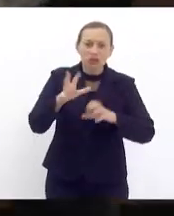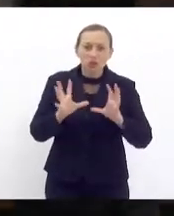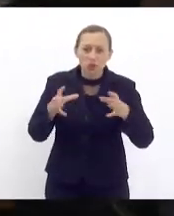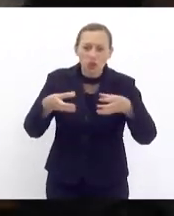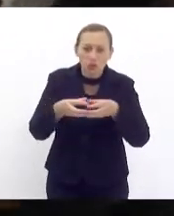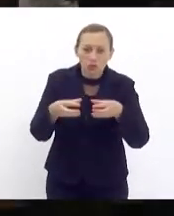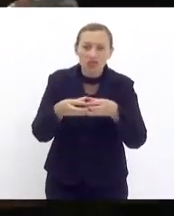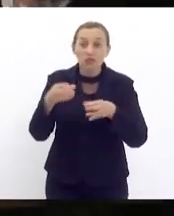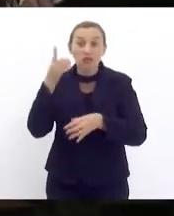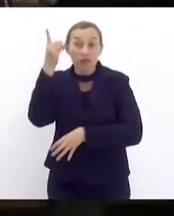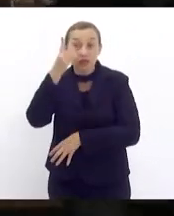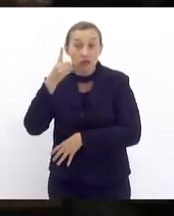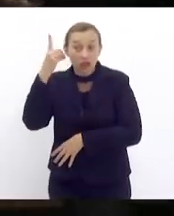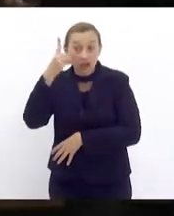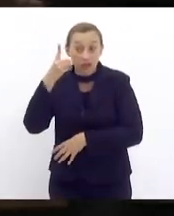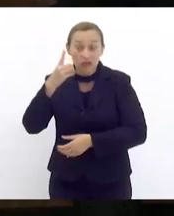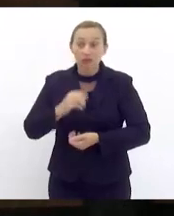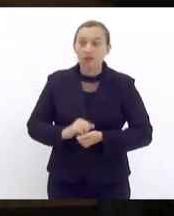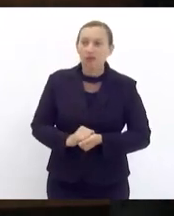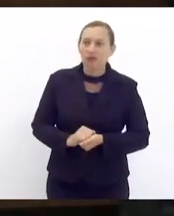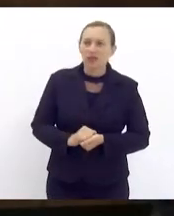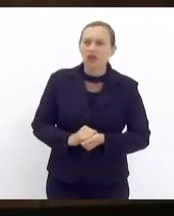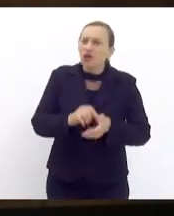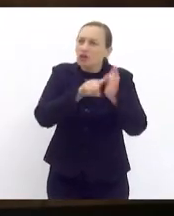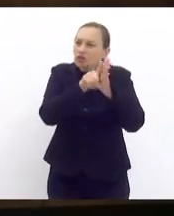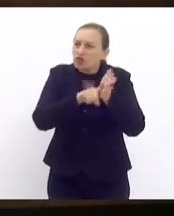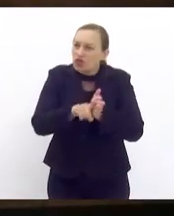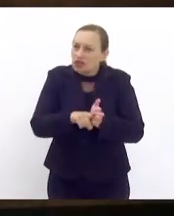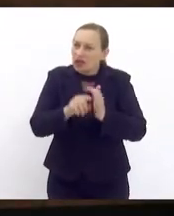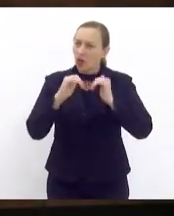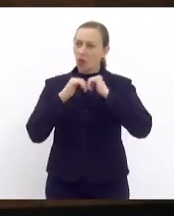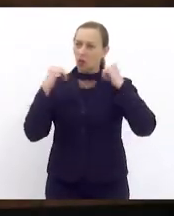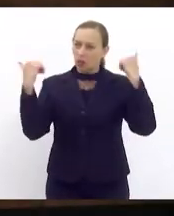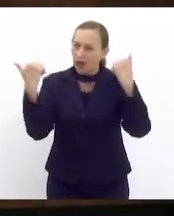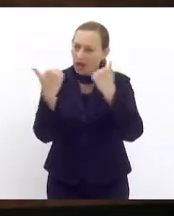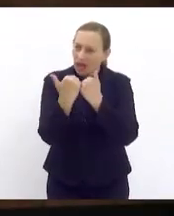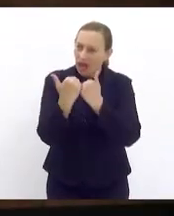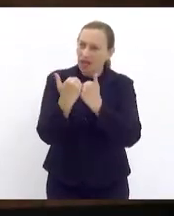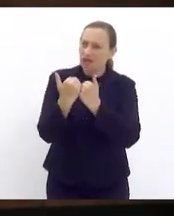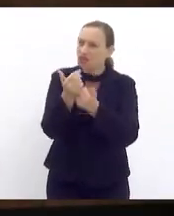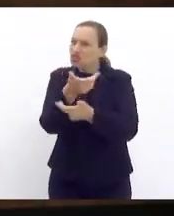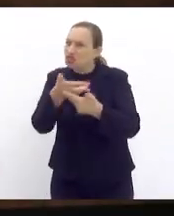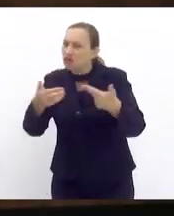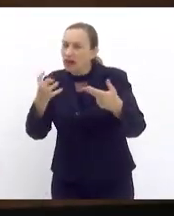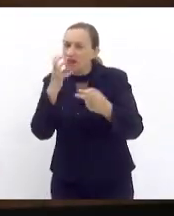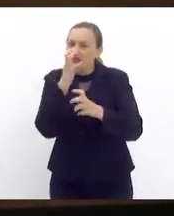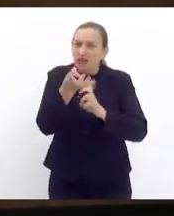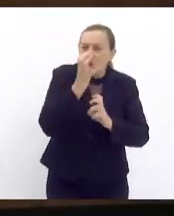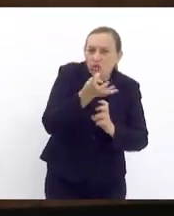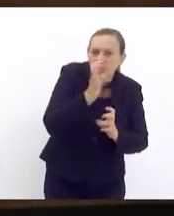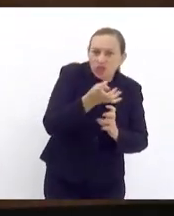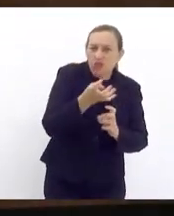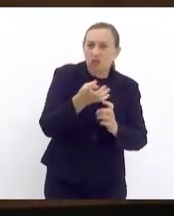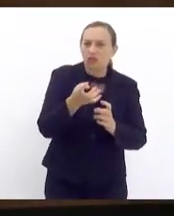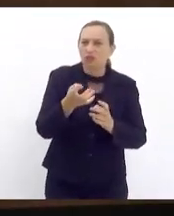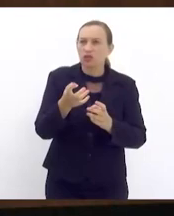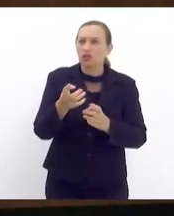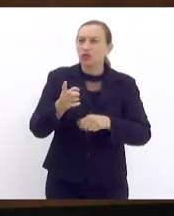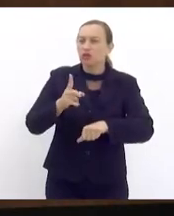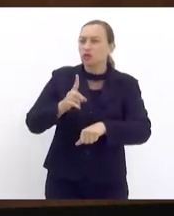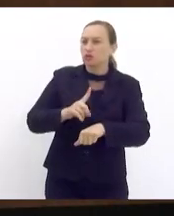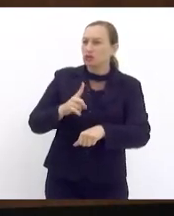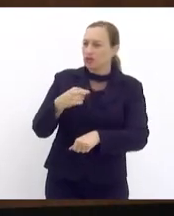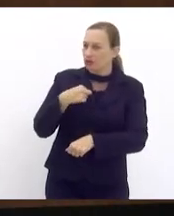de Deputados e fomos fiscalizar o Maracanã após receber diversas denúncias e na ocasião